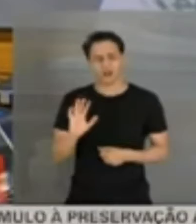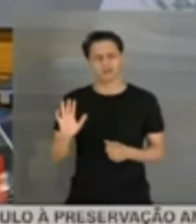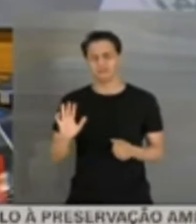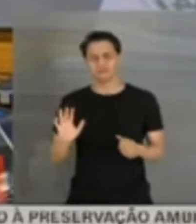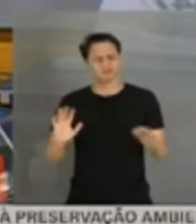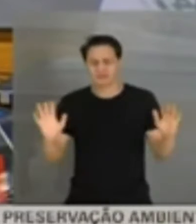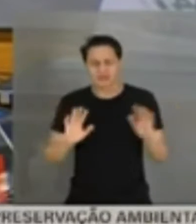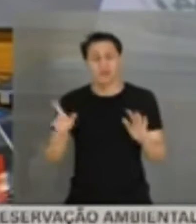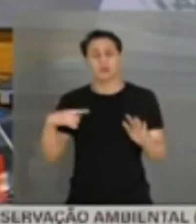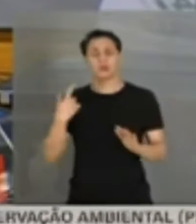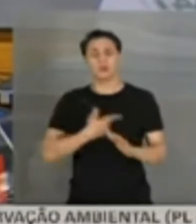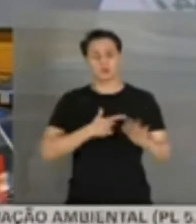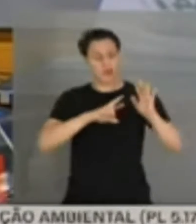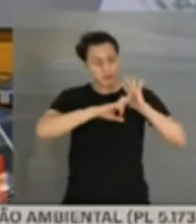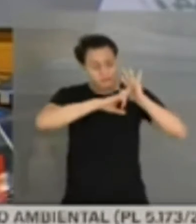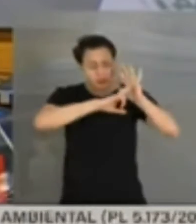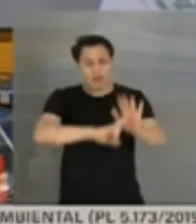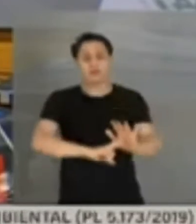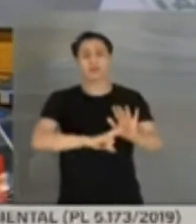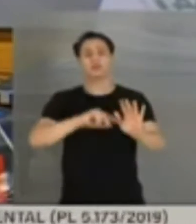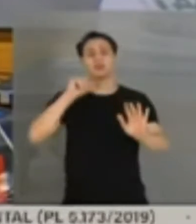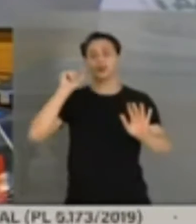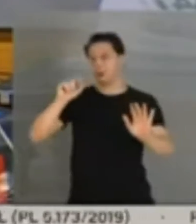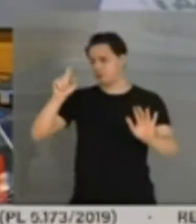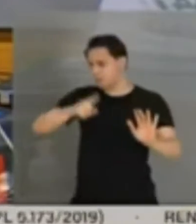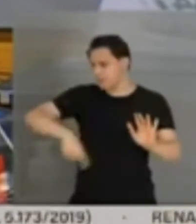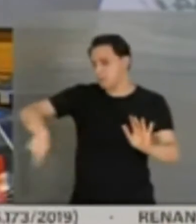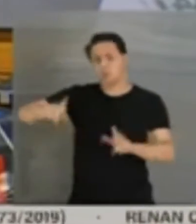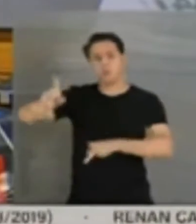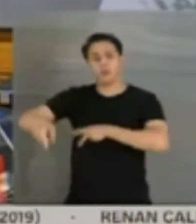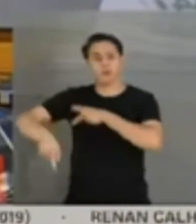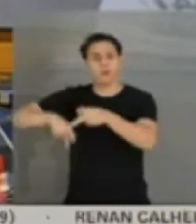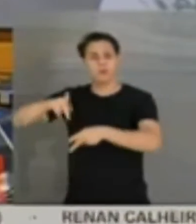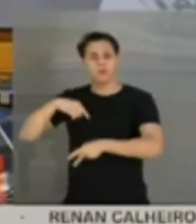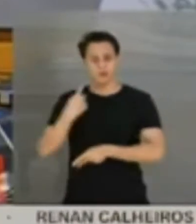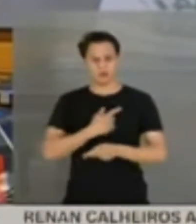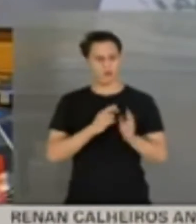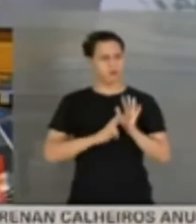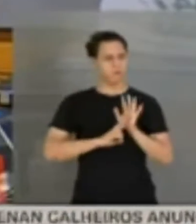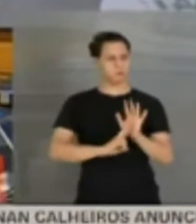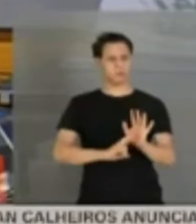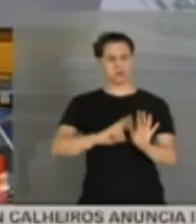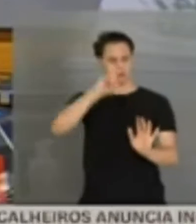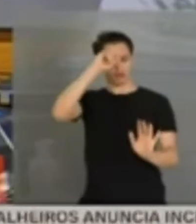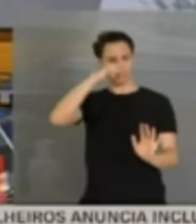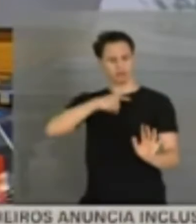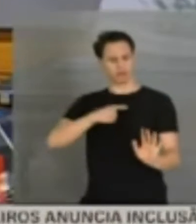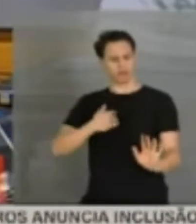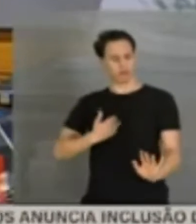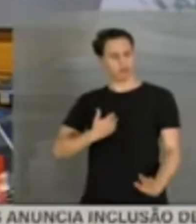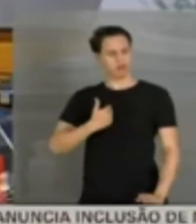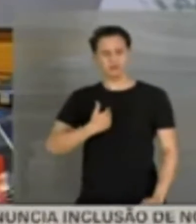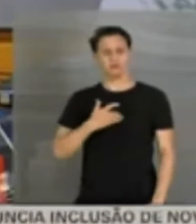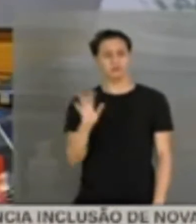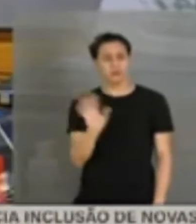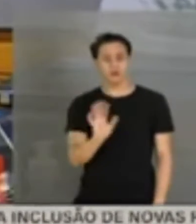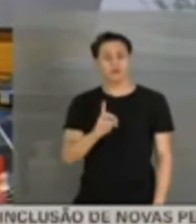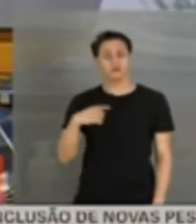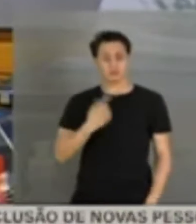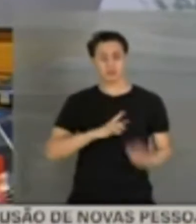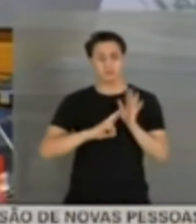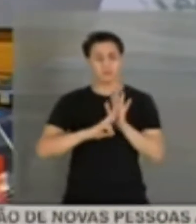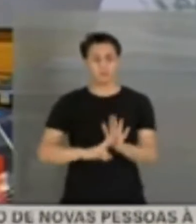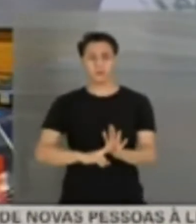Sabe, nós somos representantes do povo. Não somos representantes de nós mesmos. Representamos